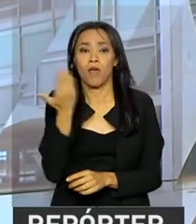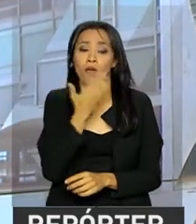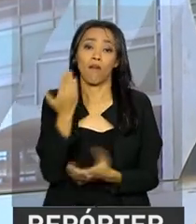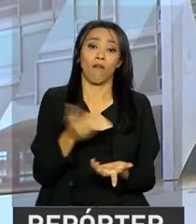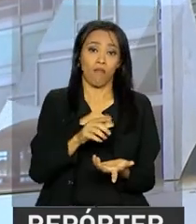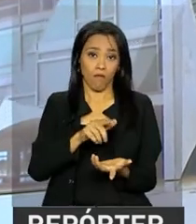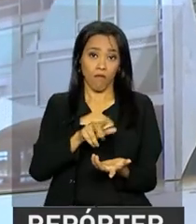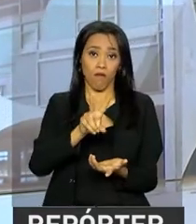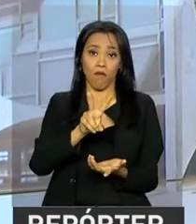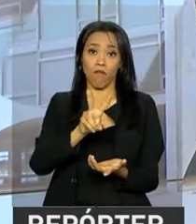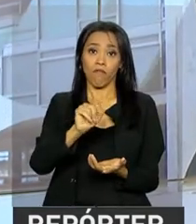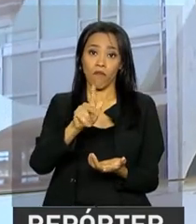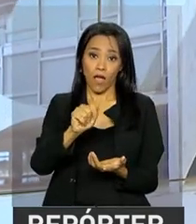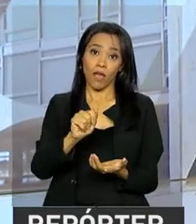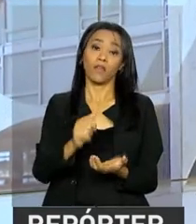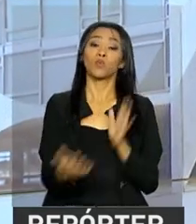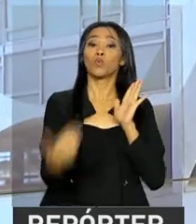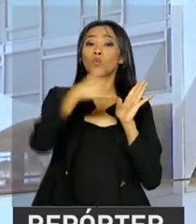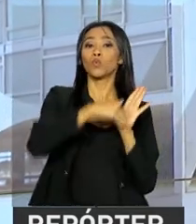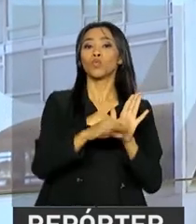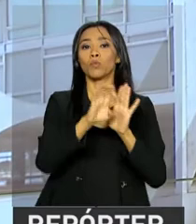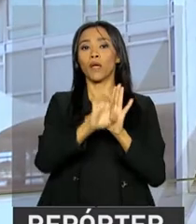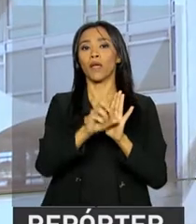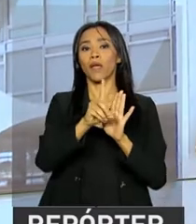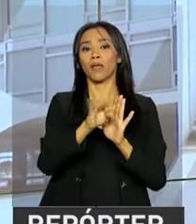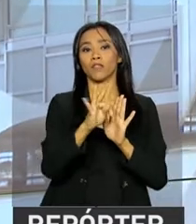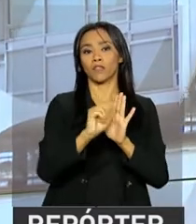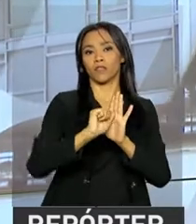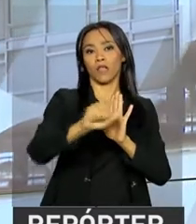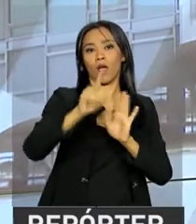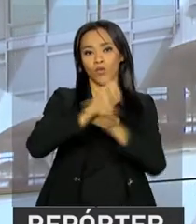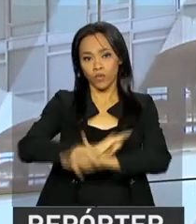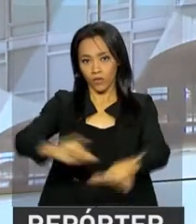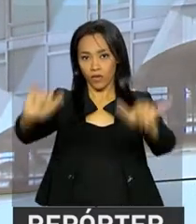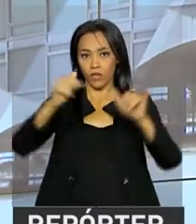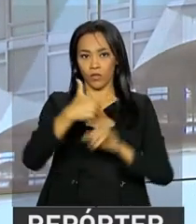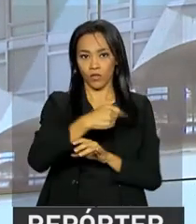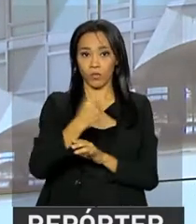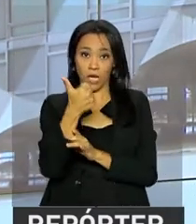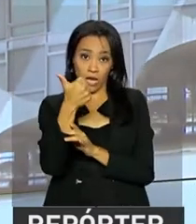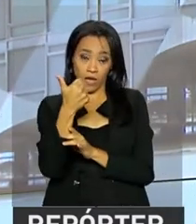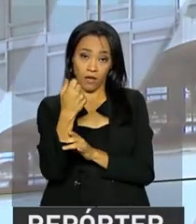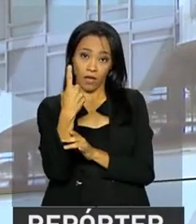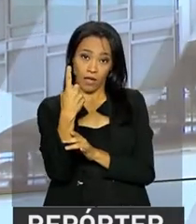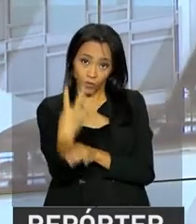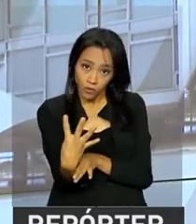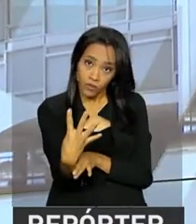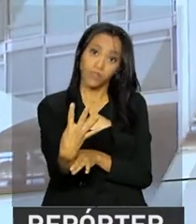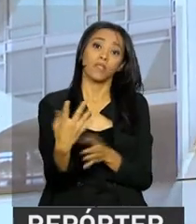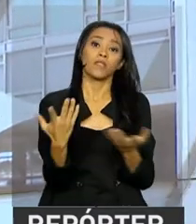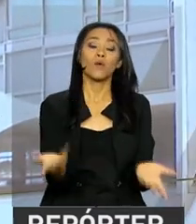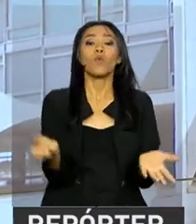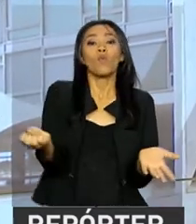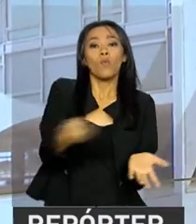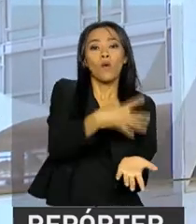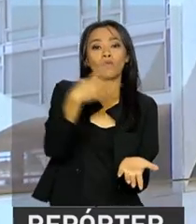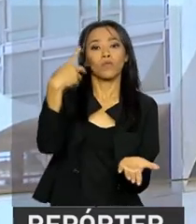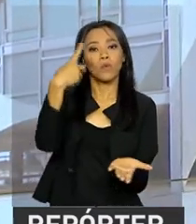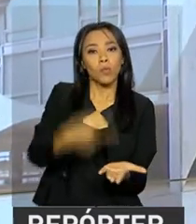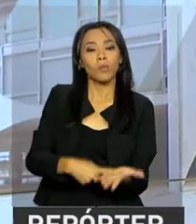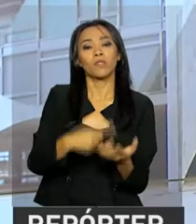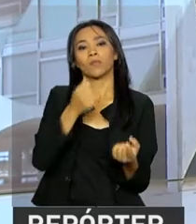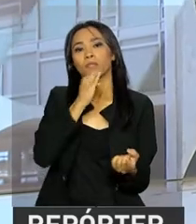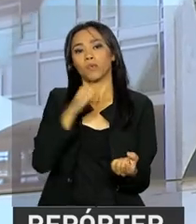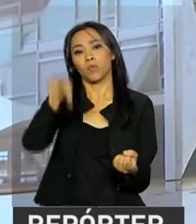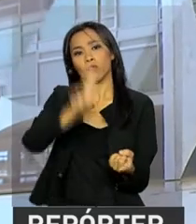dessa modalidade lançado em 2014 ainda segundo o ministério da educação novos acordos com universidades